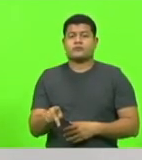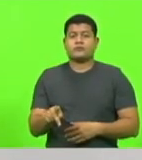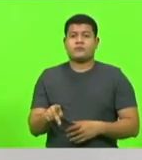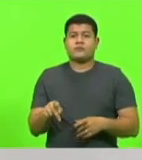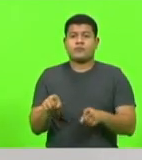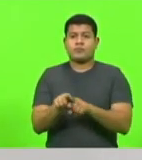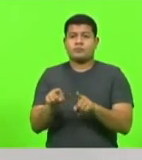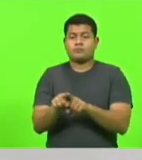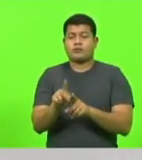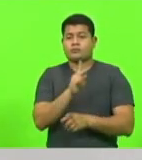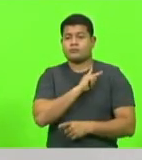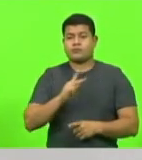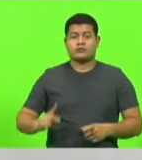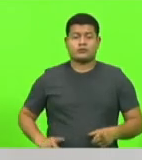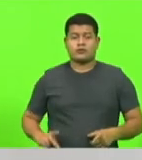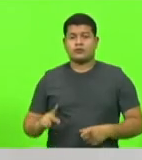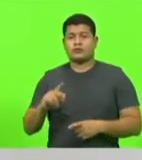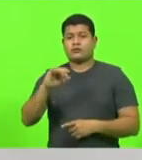JCI, que é